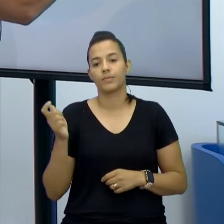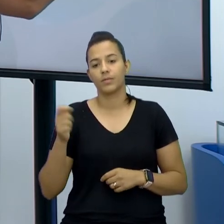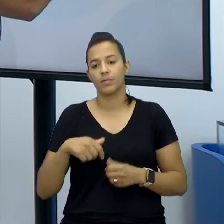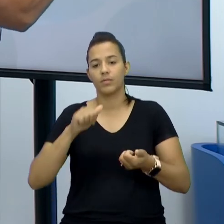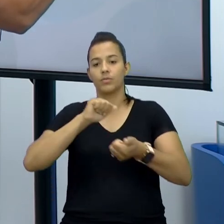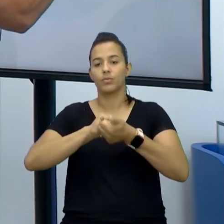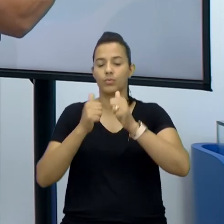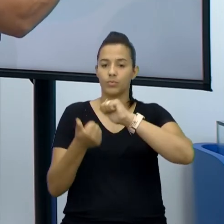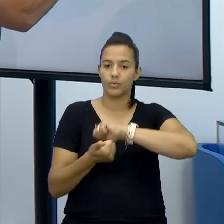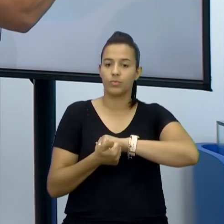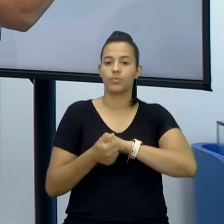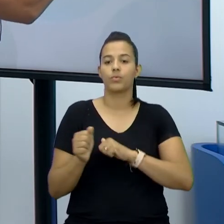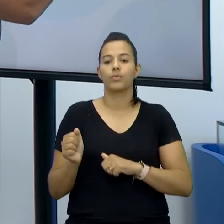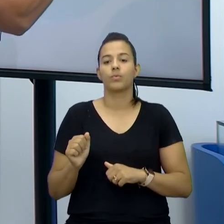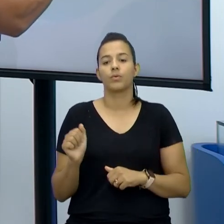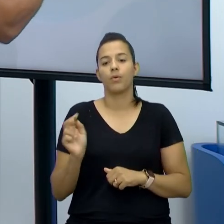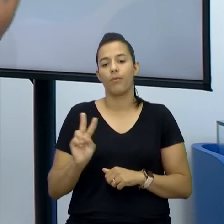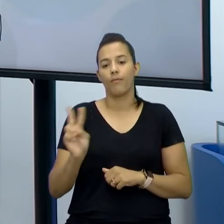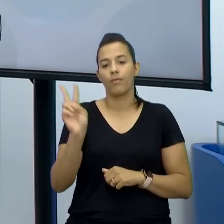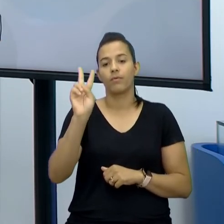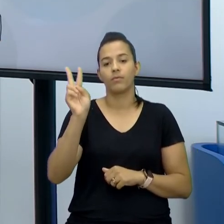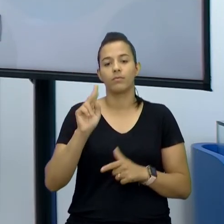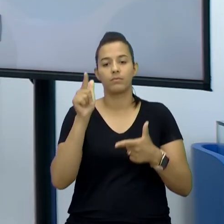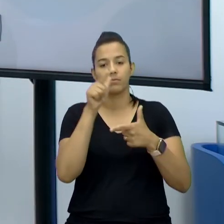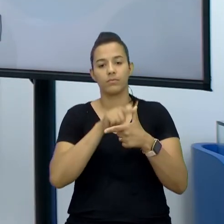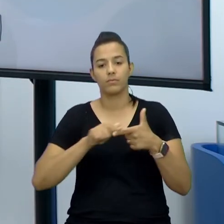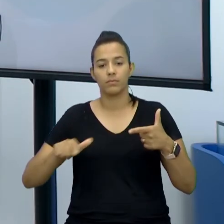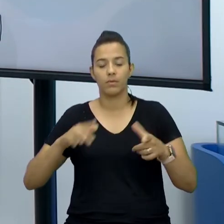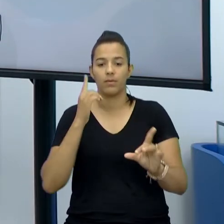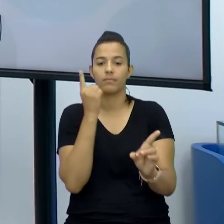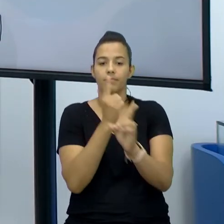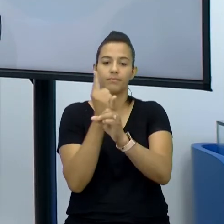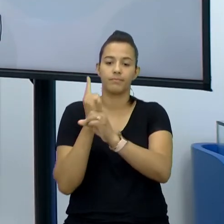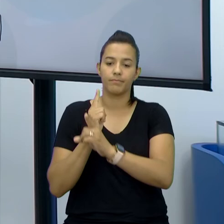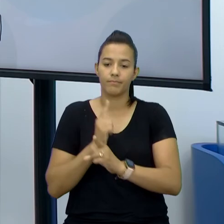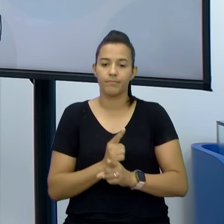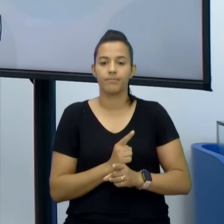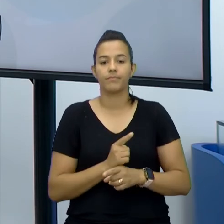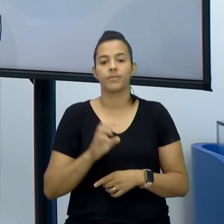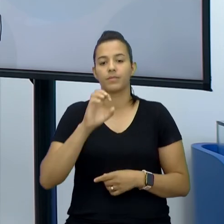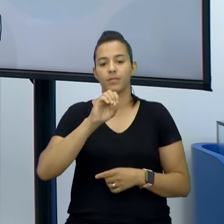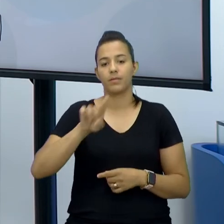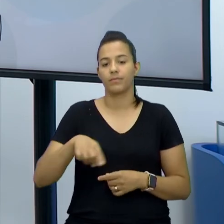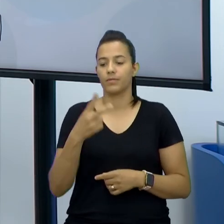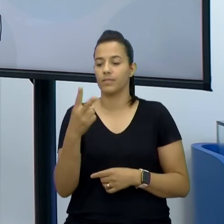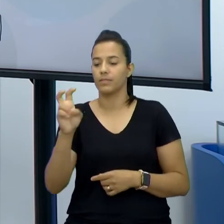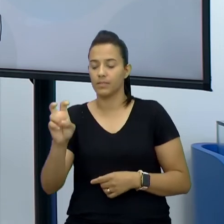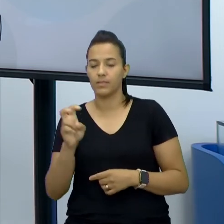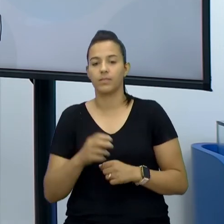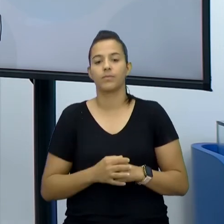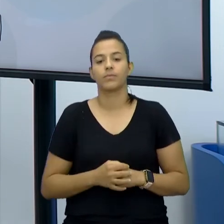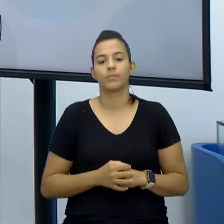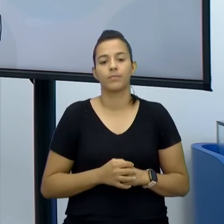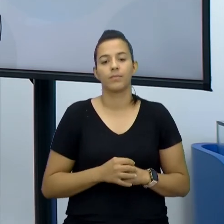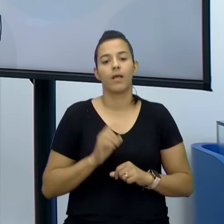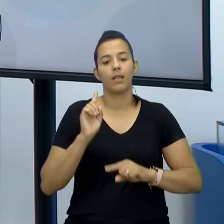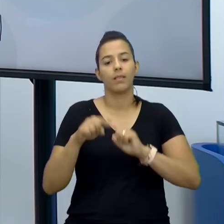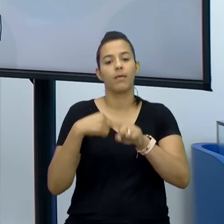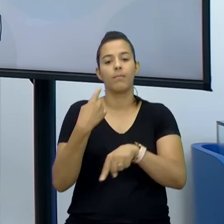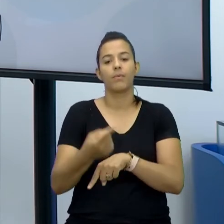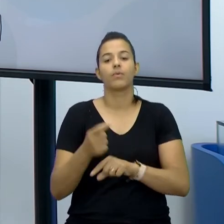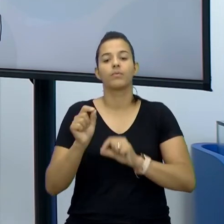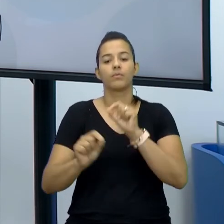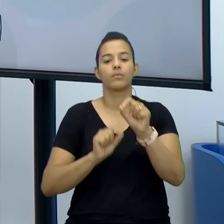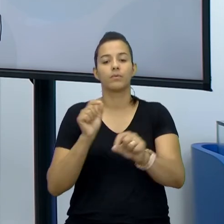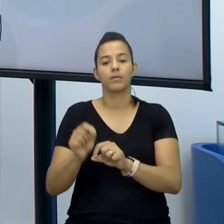os valores, aí eu dividi esse por esse, eu cheguei aqui, ó, no 0,25. E aí o que eu fiz aqui depois? O que eu fiz aqui?